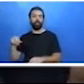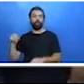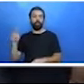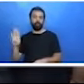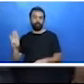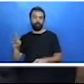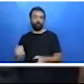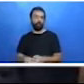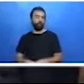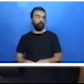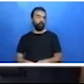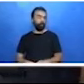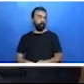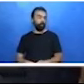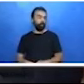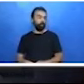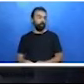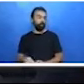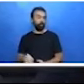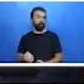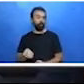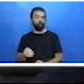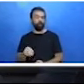P. Fã,